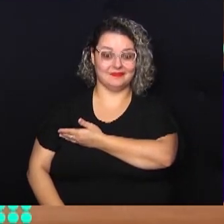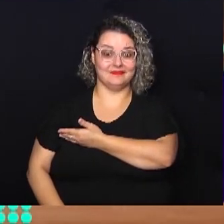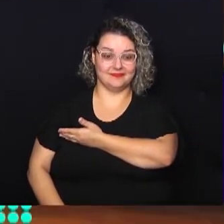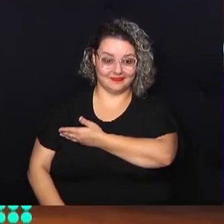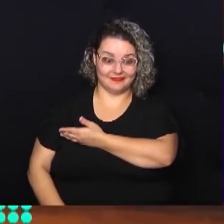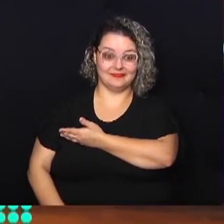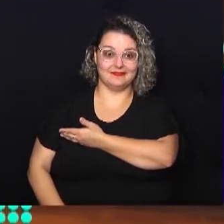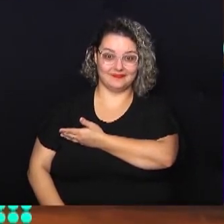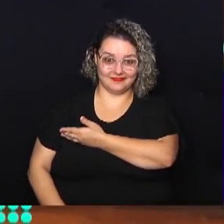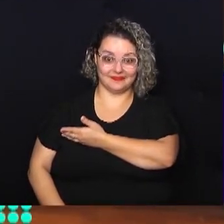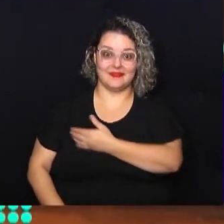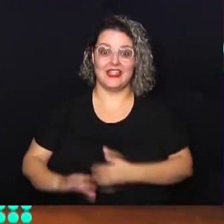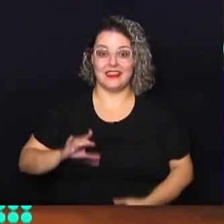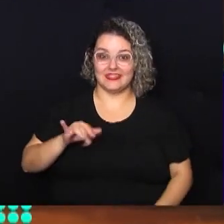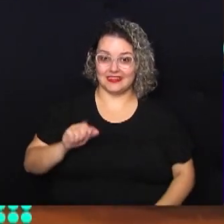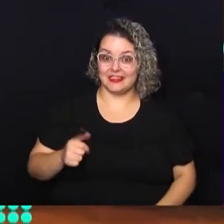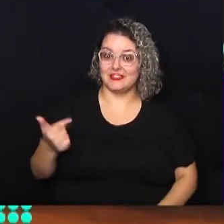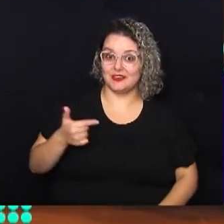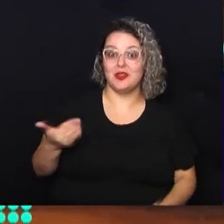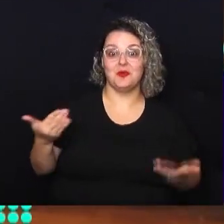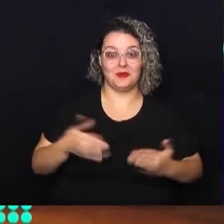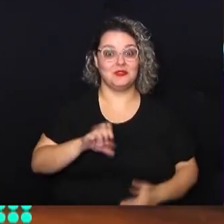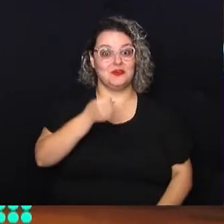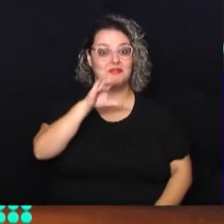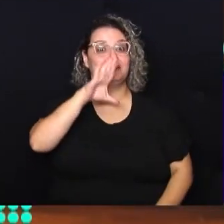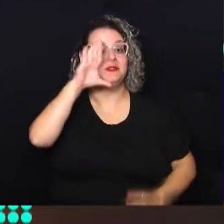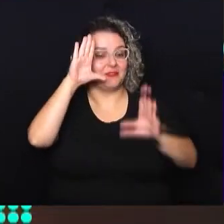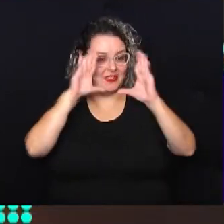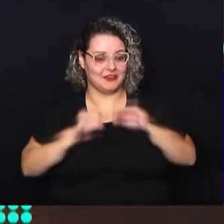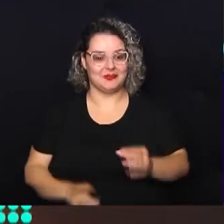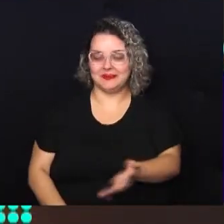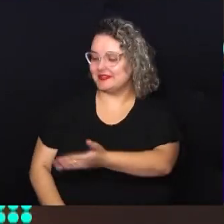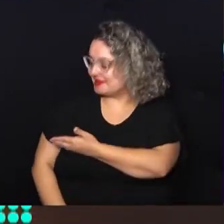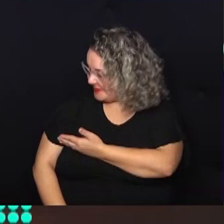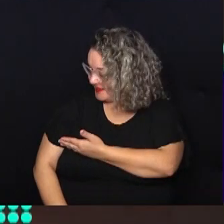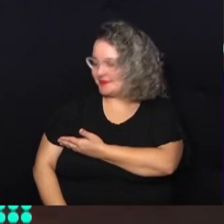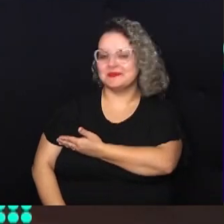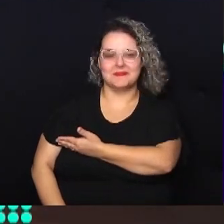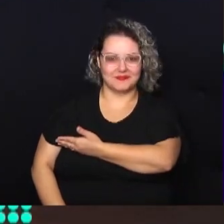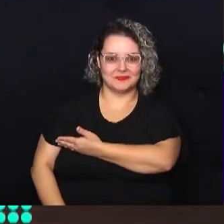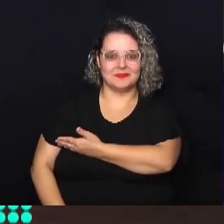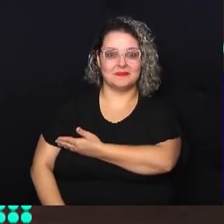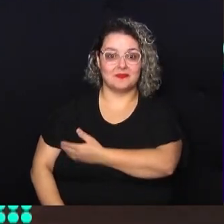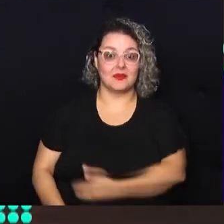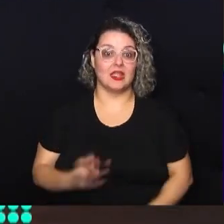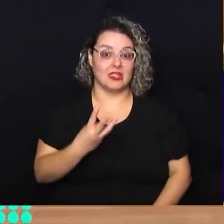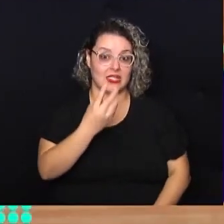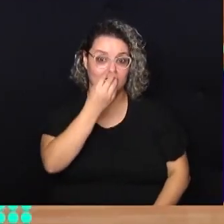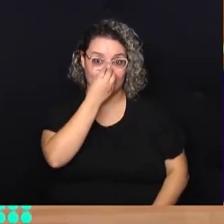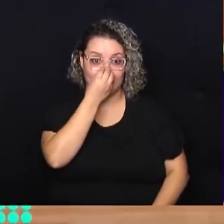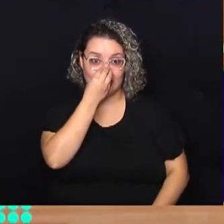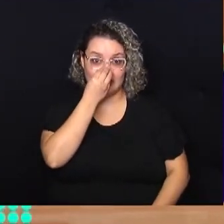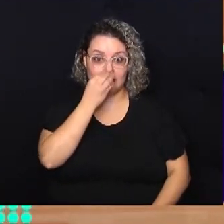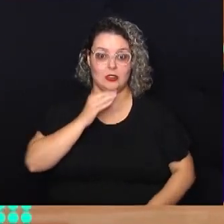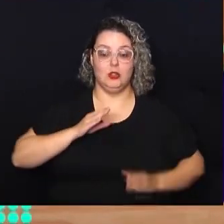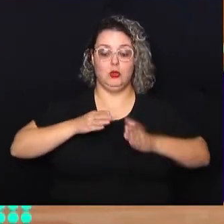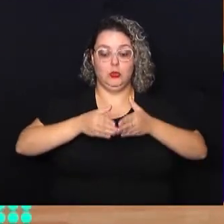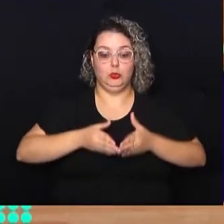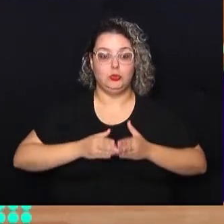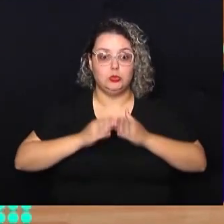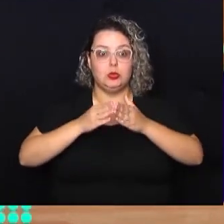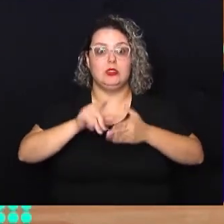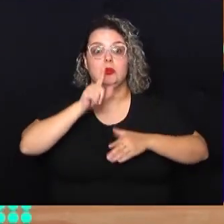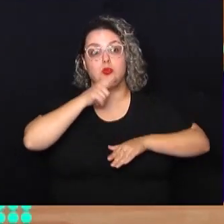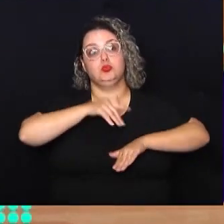CIA de 2, hoje às 8 da noite no Teatro SESI Amoreiras. 3 palhaços marinheiros à deriva em alto